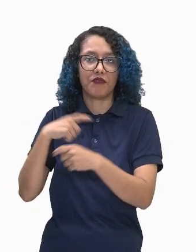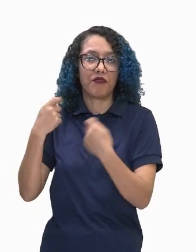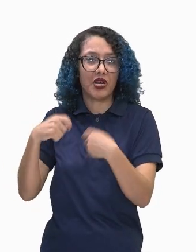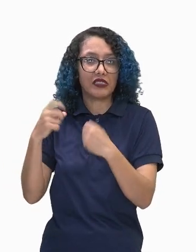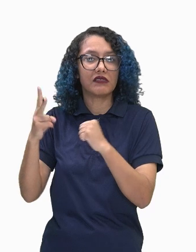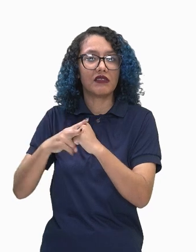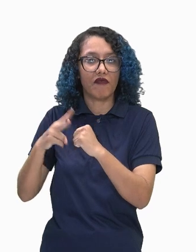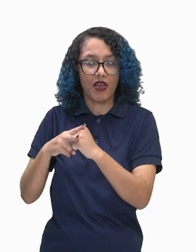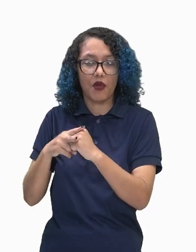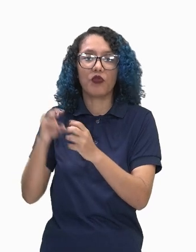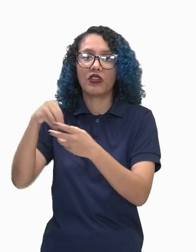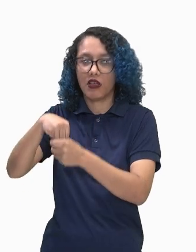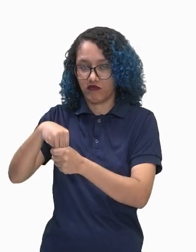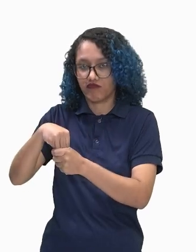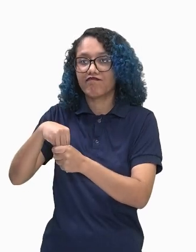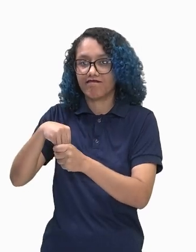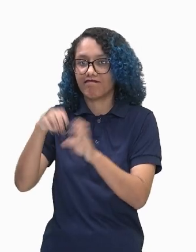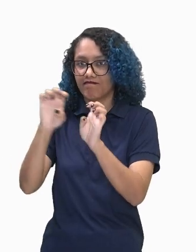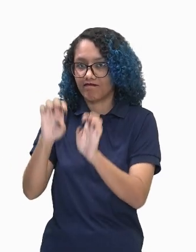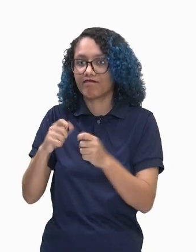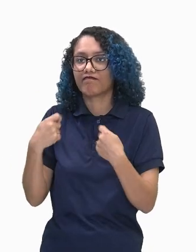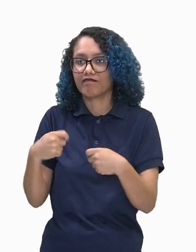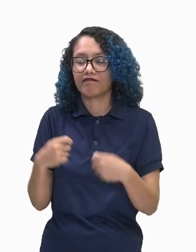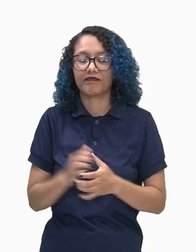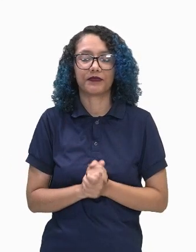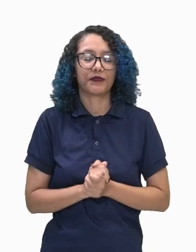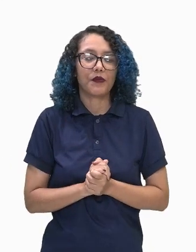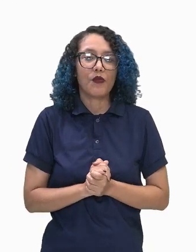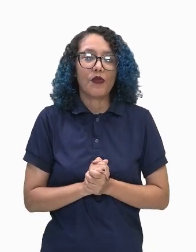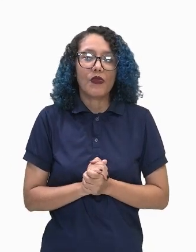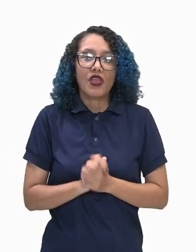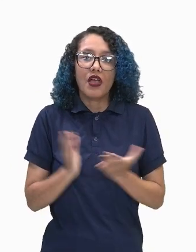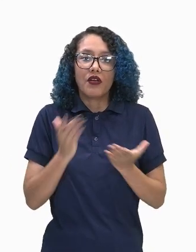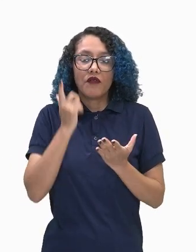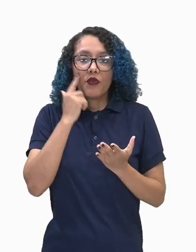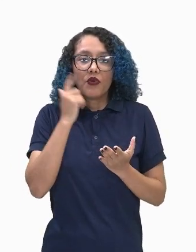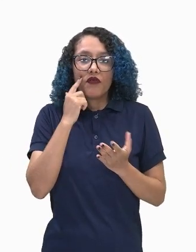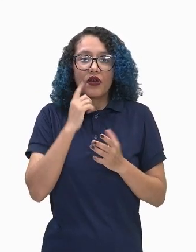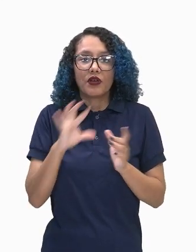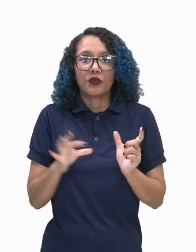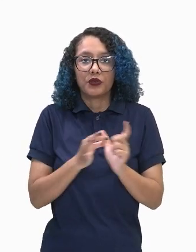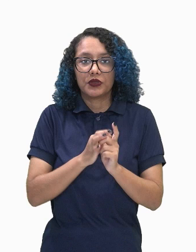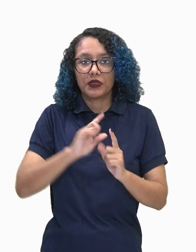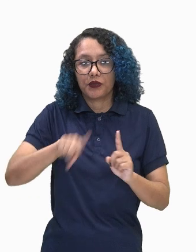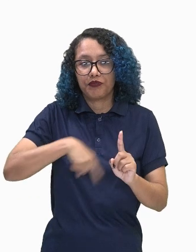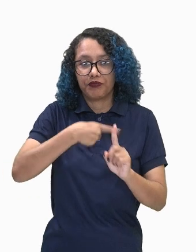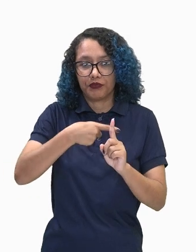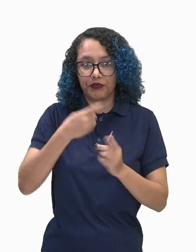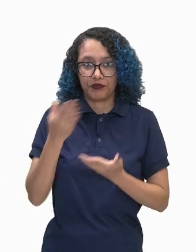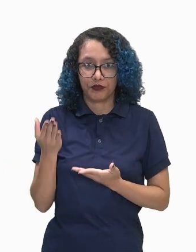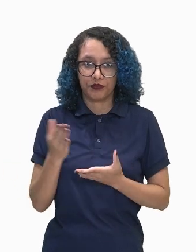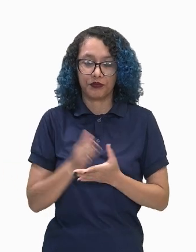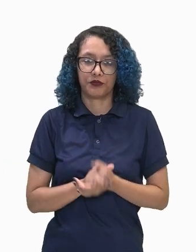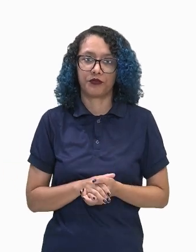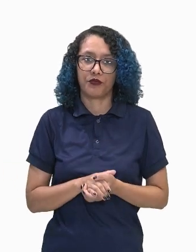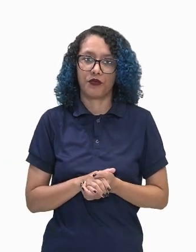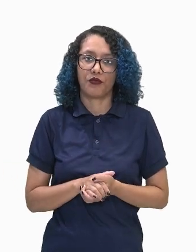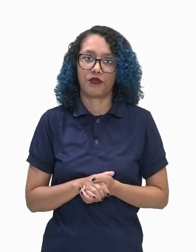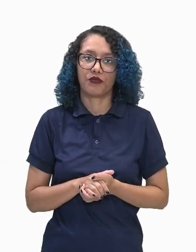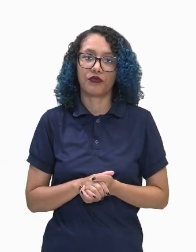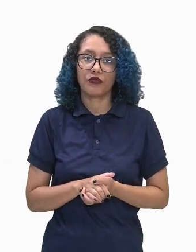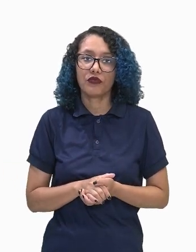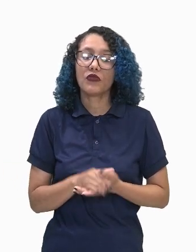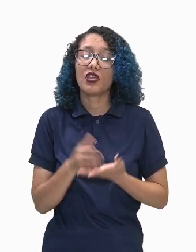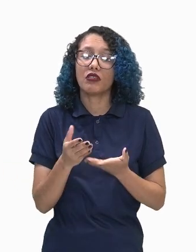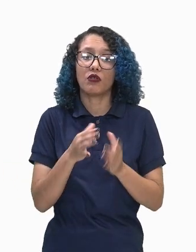tem um verbo dentro da sua estrutura. Vamos ver então agora as conjunções de adição. Aquelas conjunções que